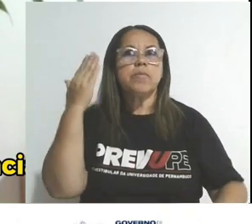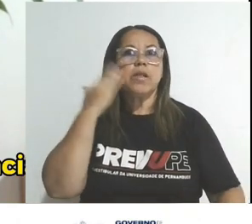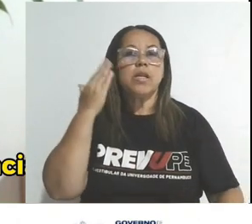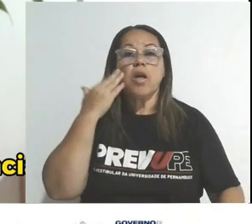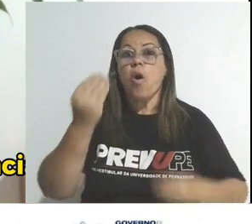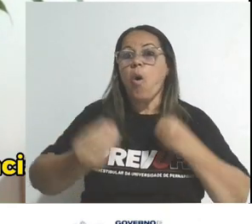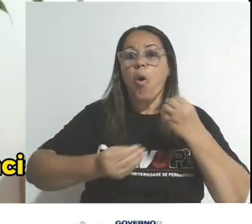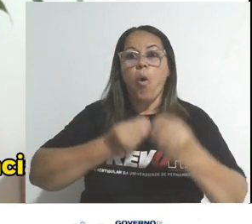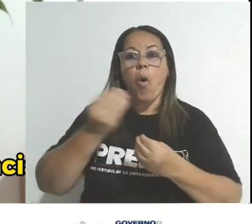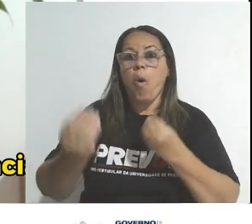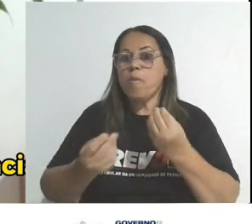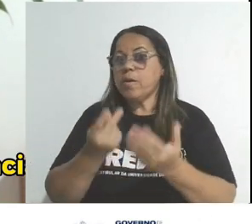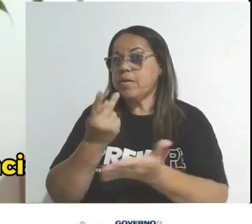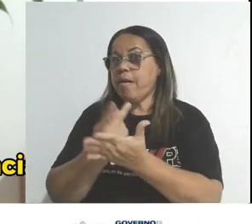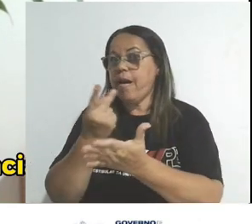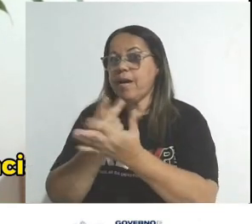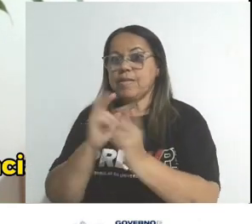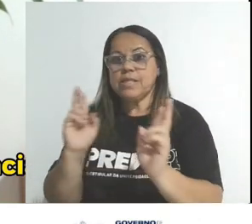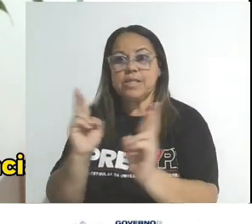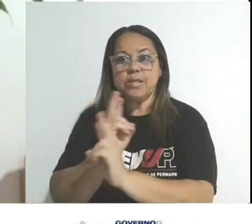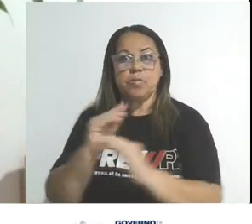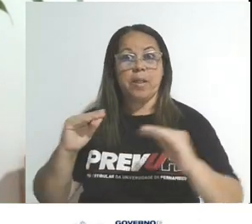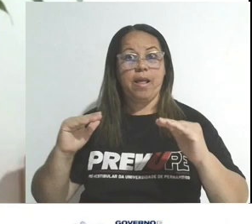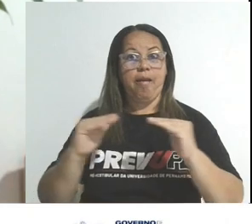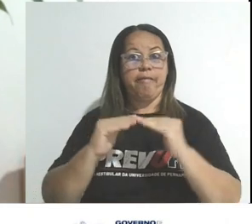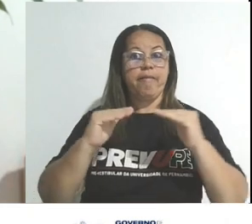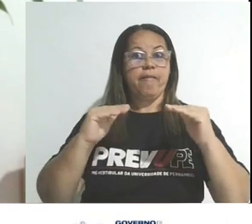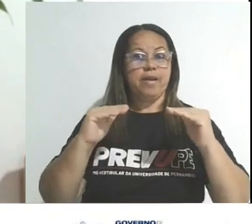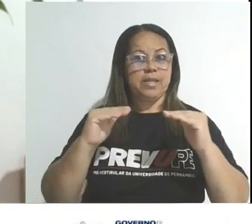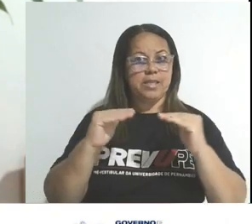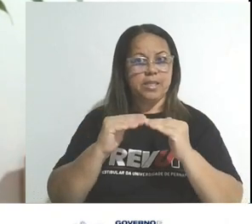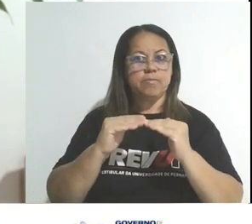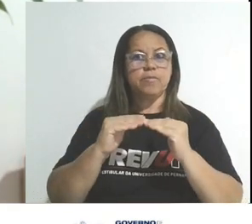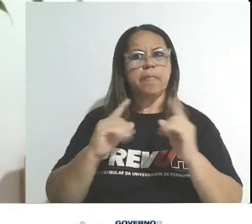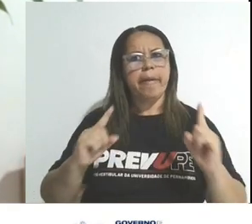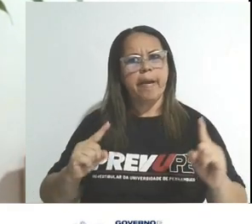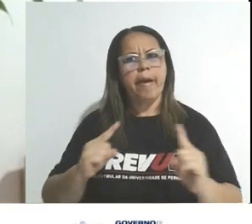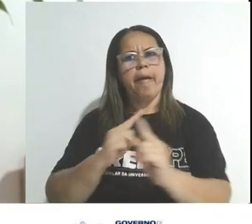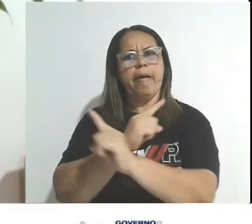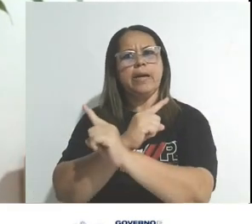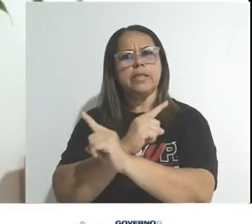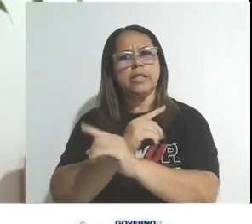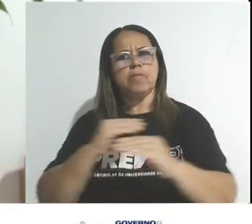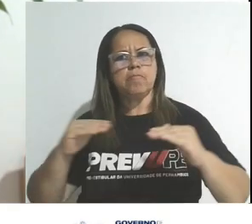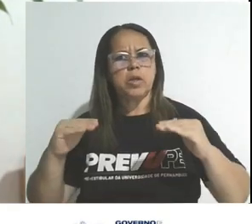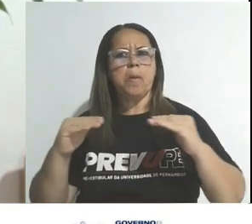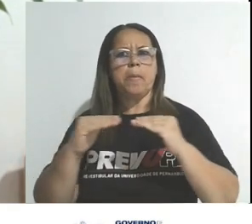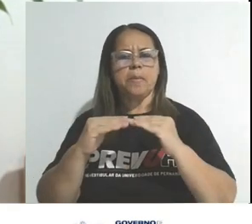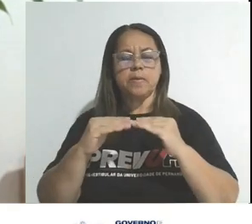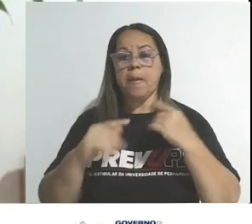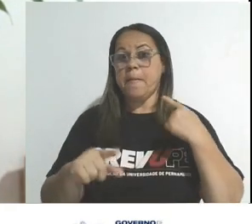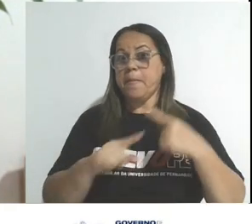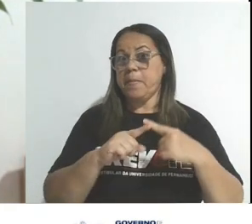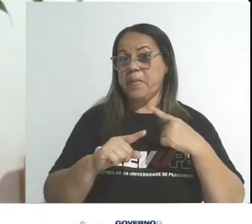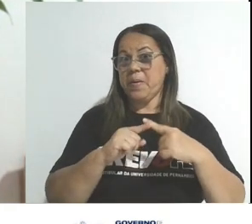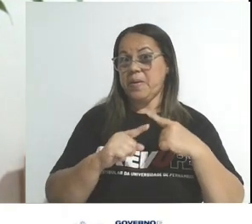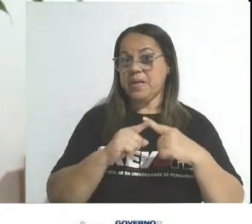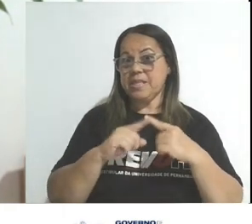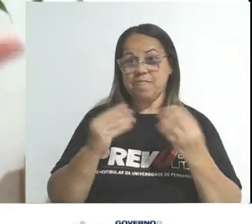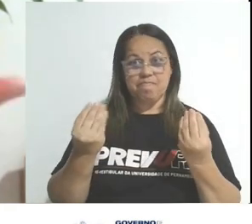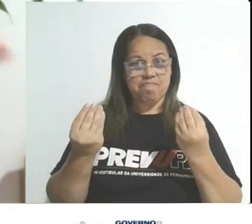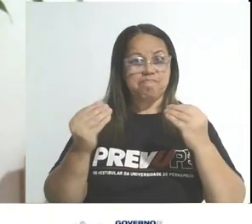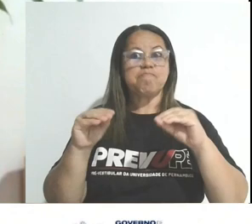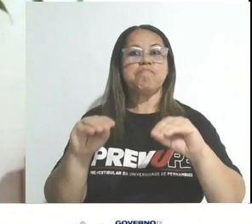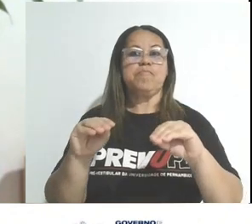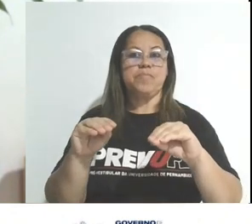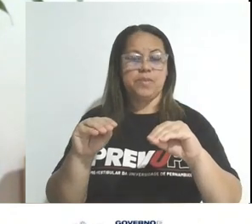dão essas relações de equivalência, essa questão de razão, essa questão de proporção, porque essas aplicabilidades,